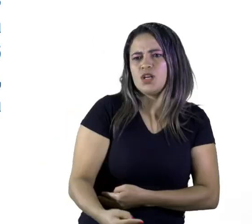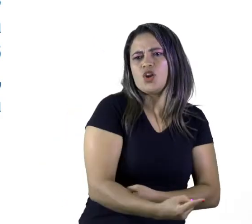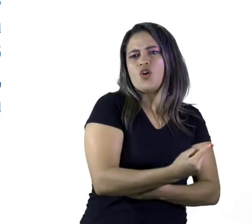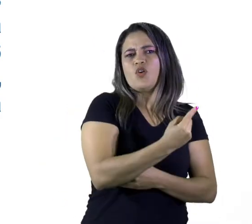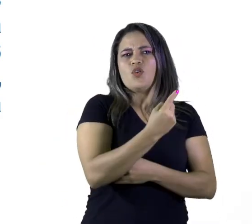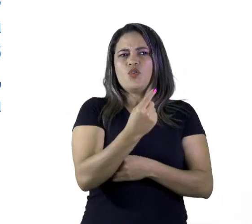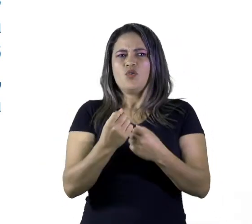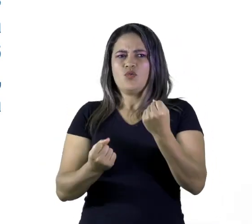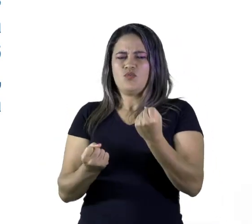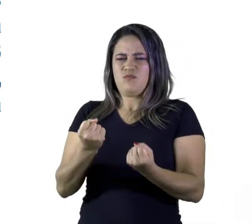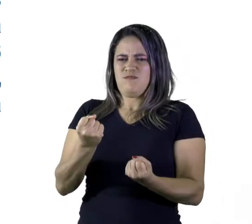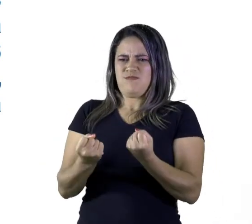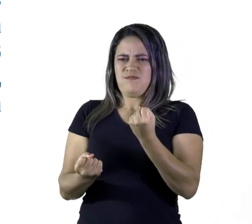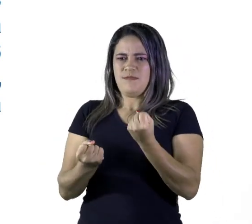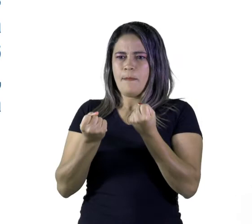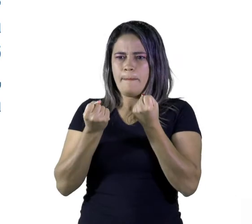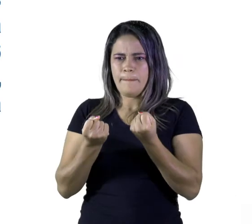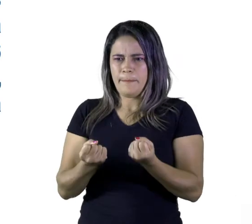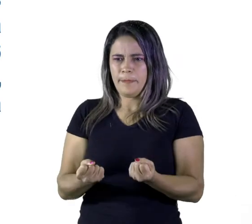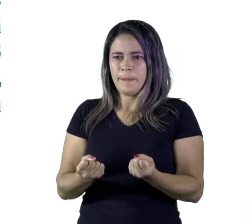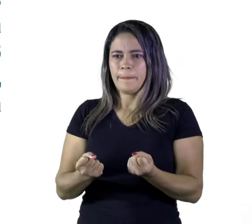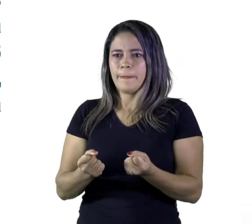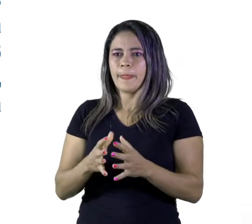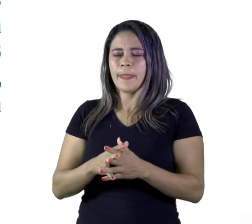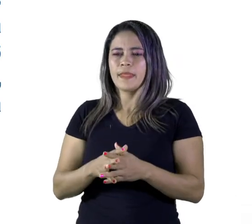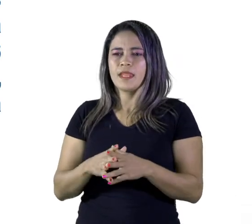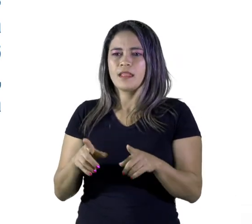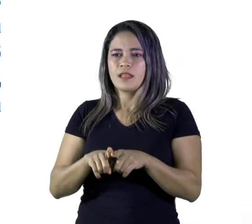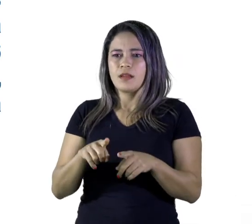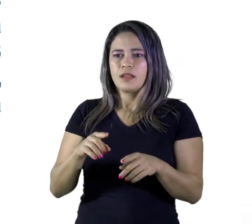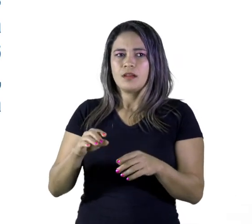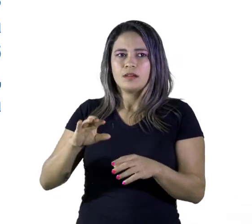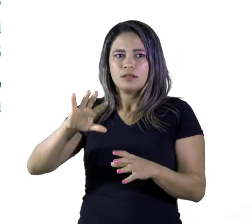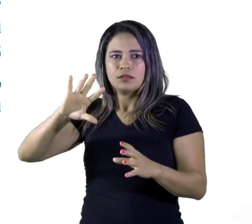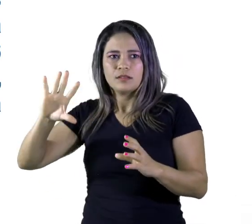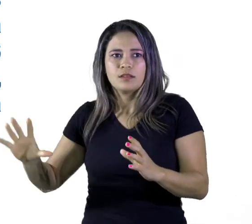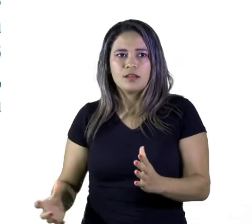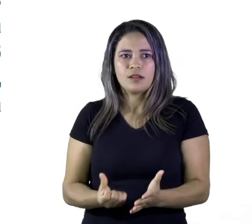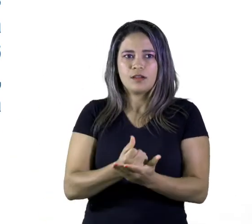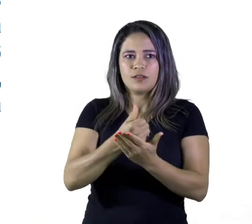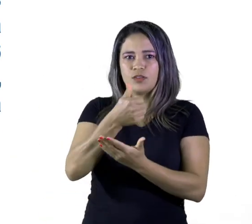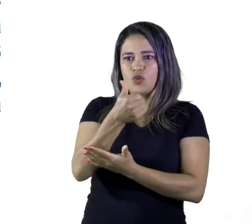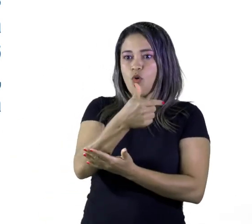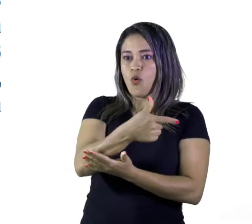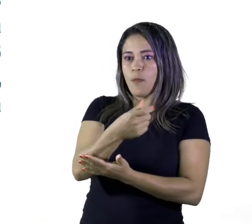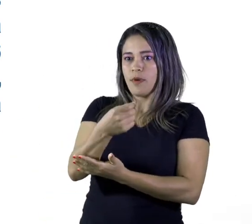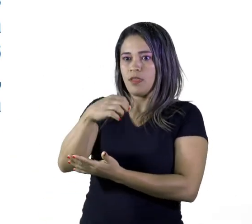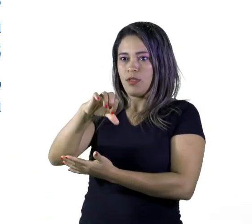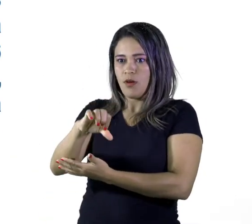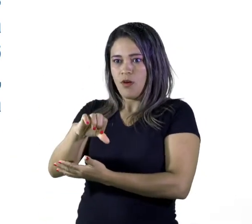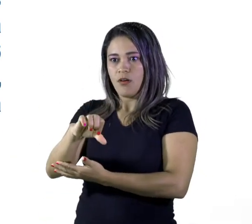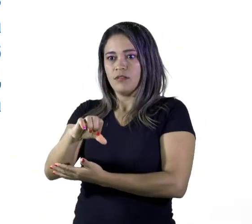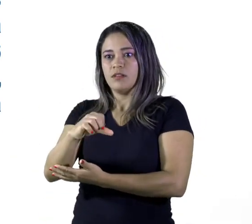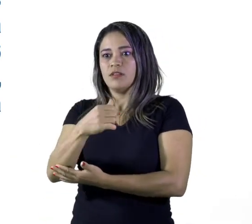toneladas na safra 2009-2010, olha só, para mais de